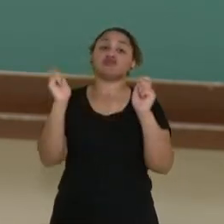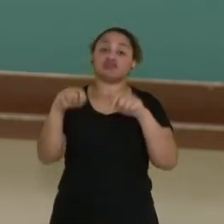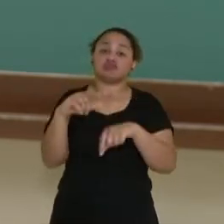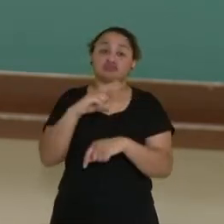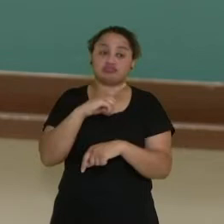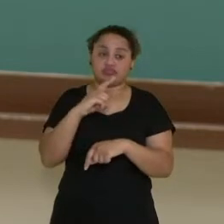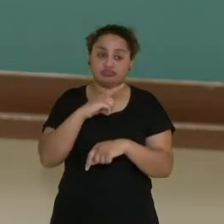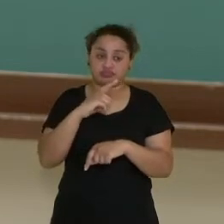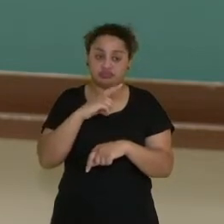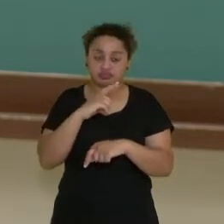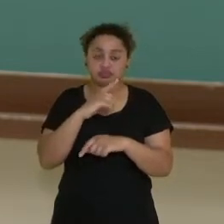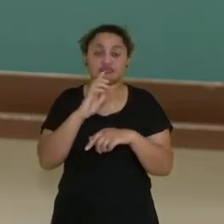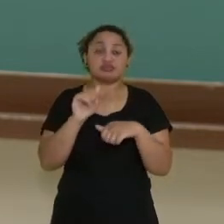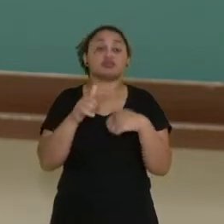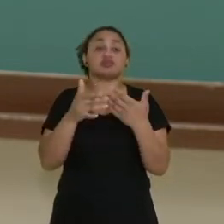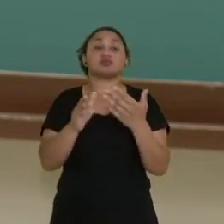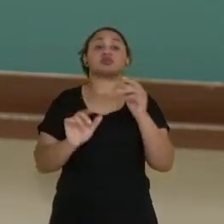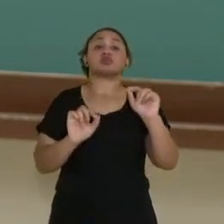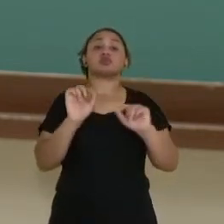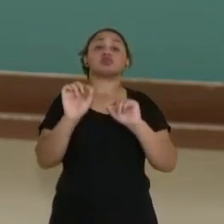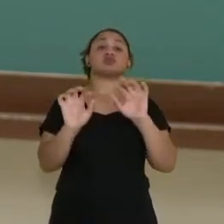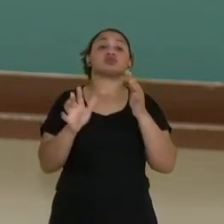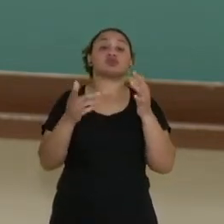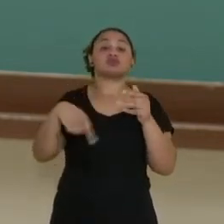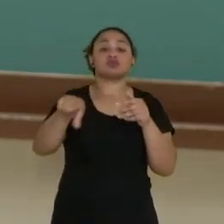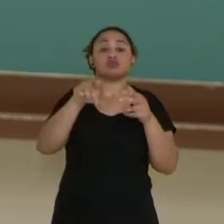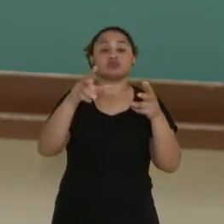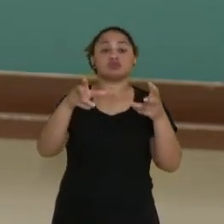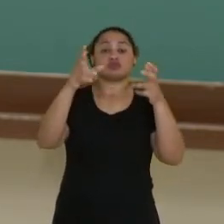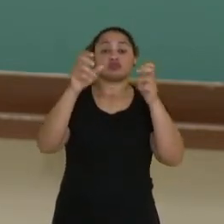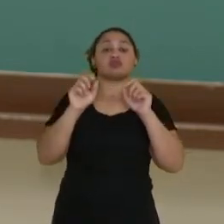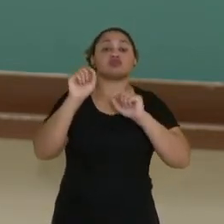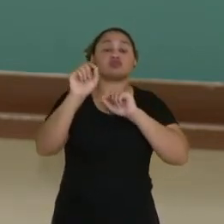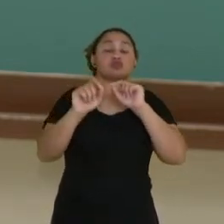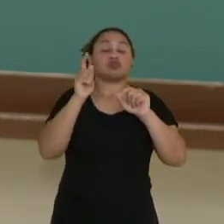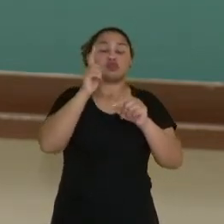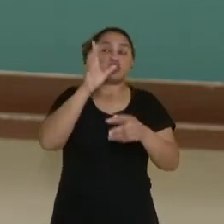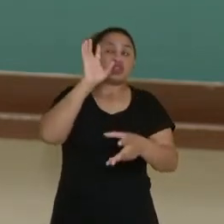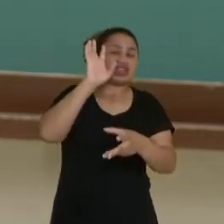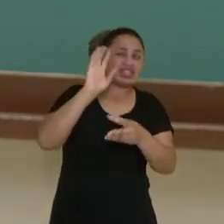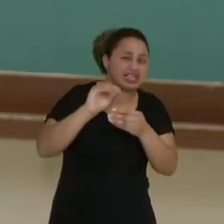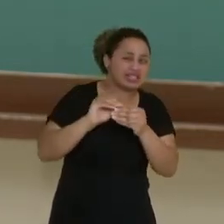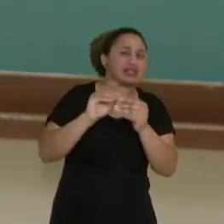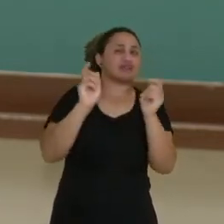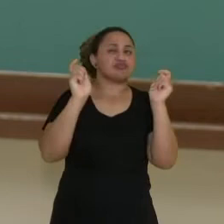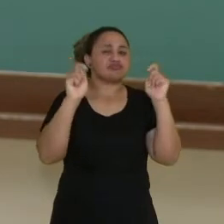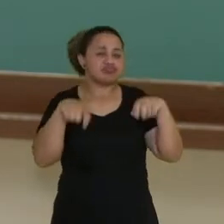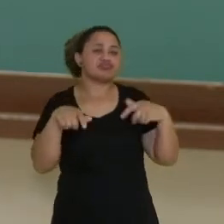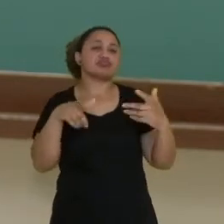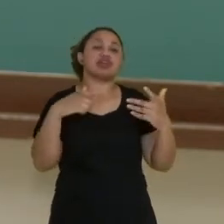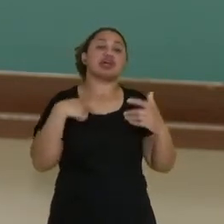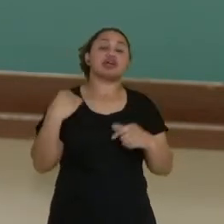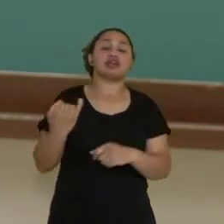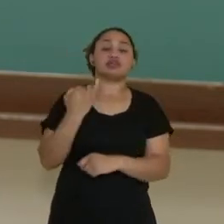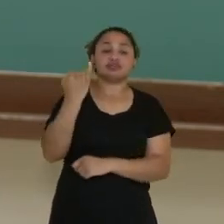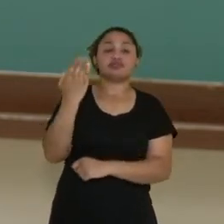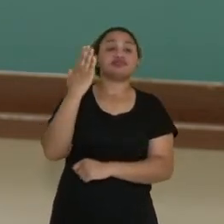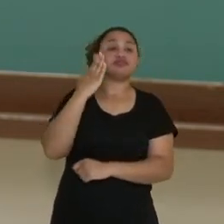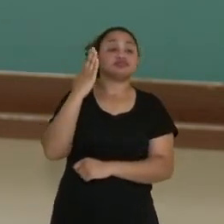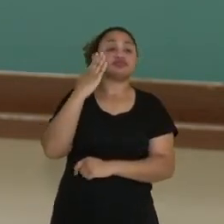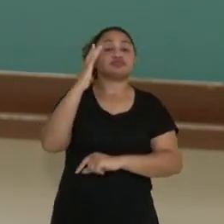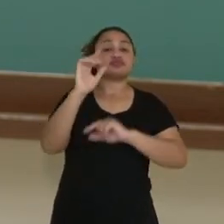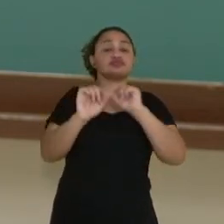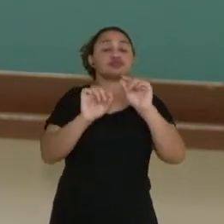possibilidades, tá? Então, vocês viram que para a gente poder entender de probabilidade, a gente tem que saber lá